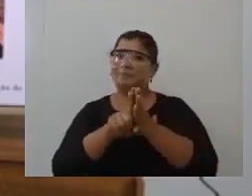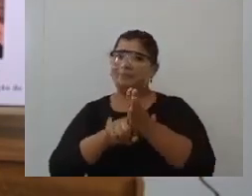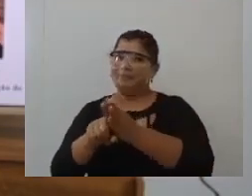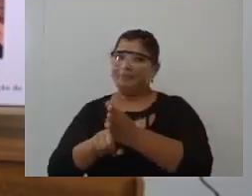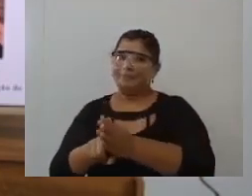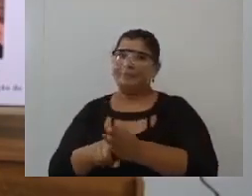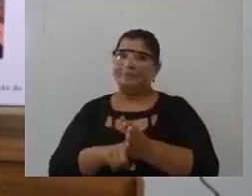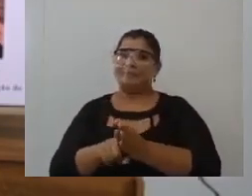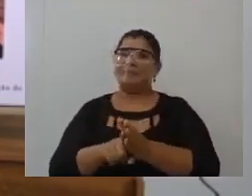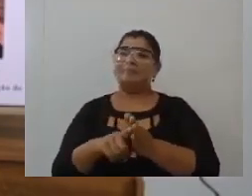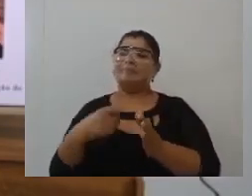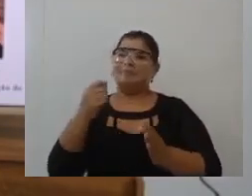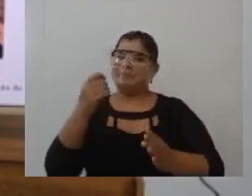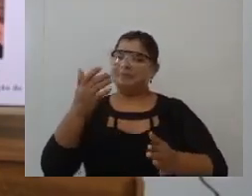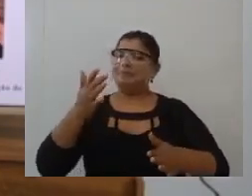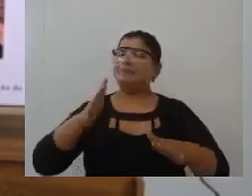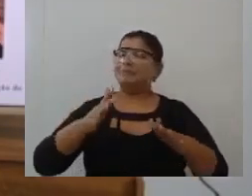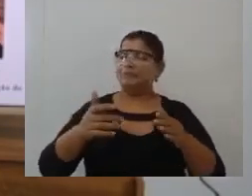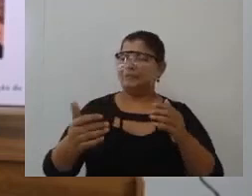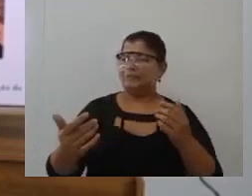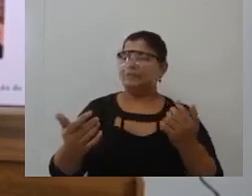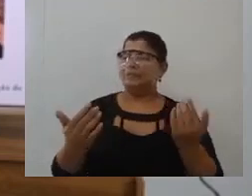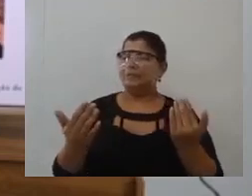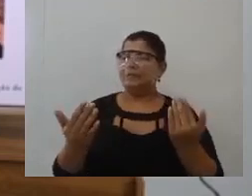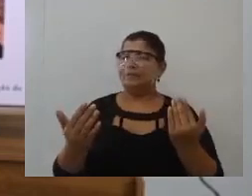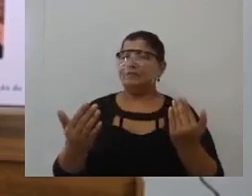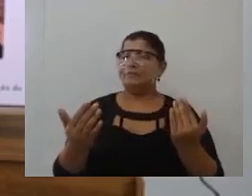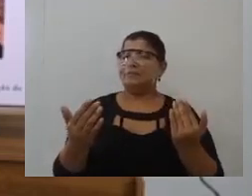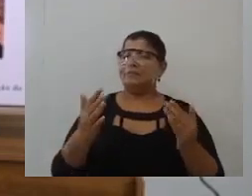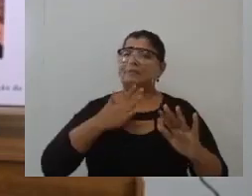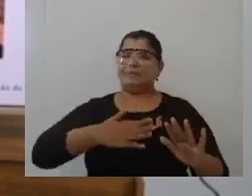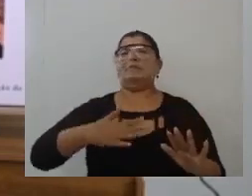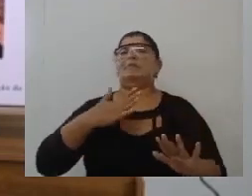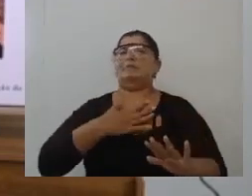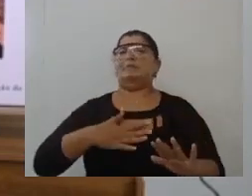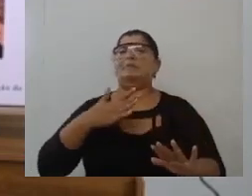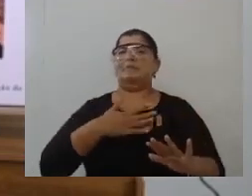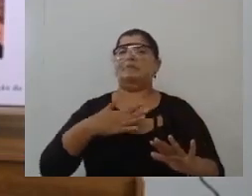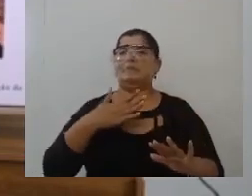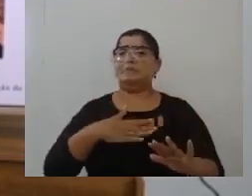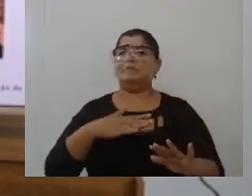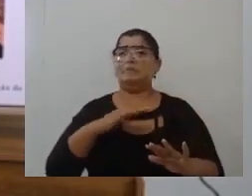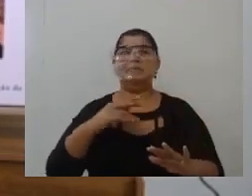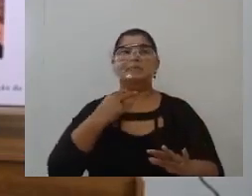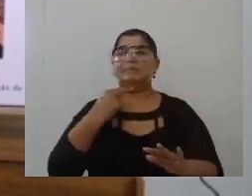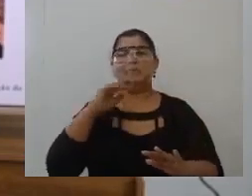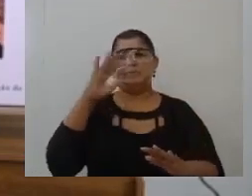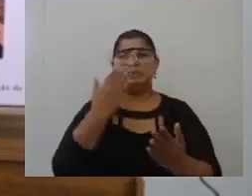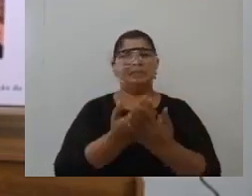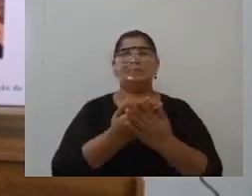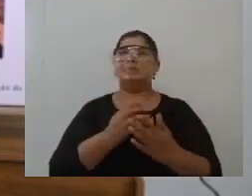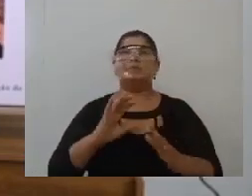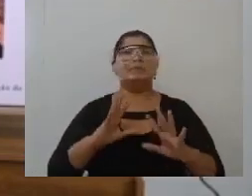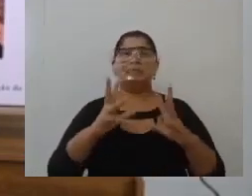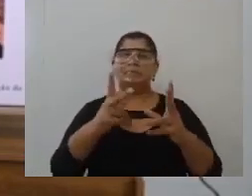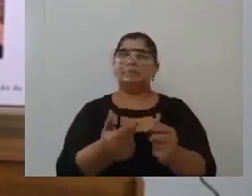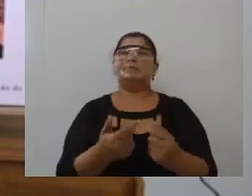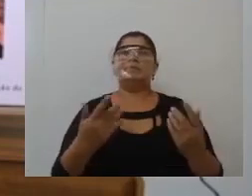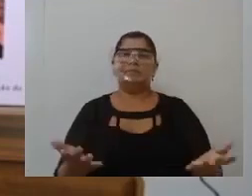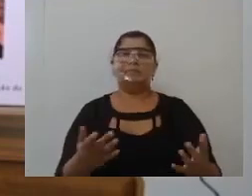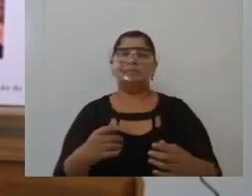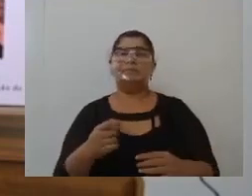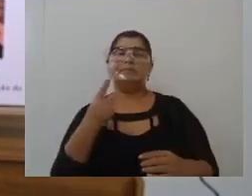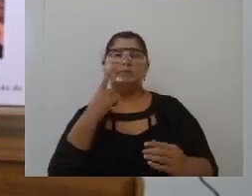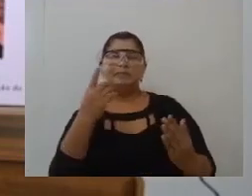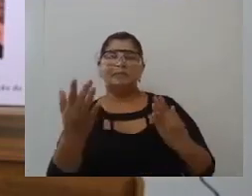ter equilíbrio, ter calma, antes de sair acreditando em tudo. Uma das formas de você desconfiar,